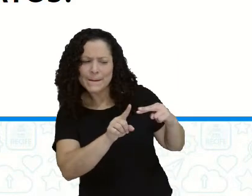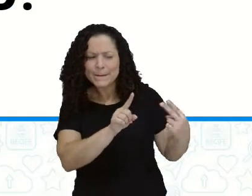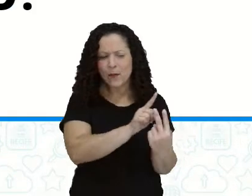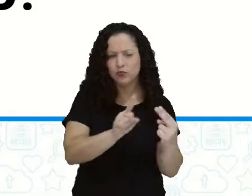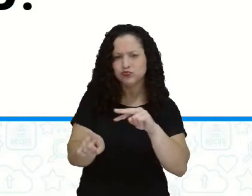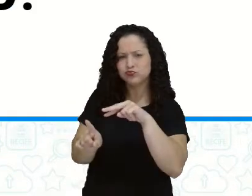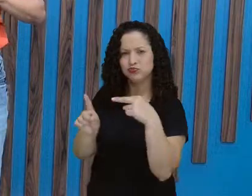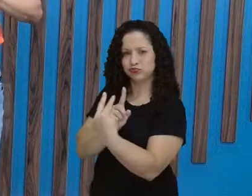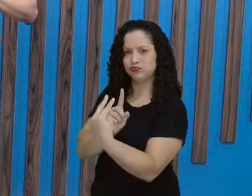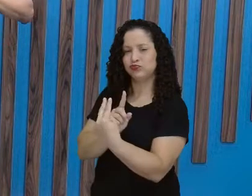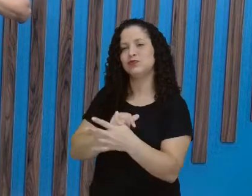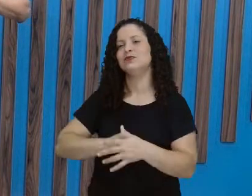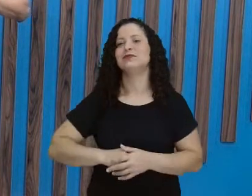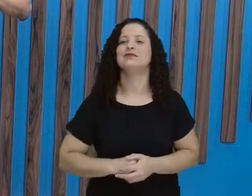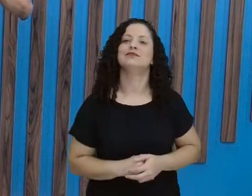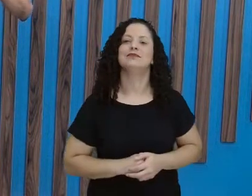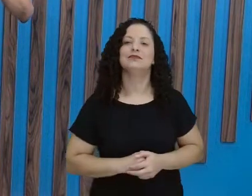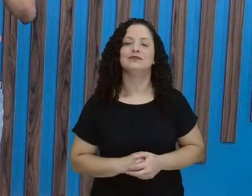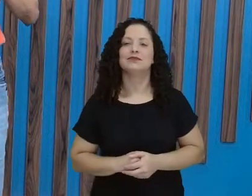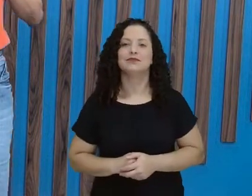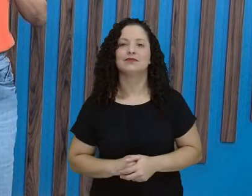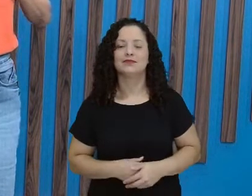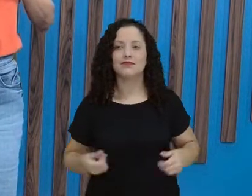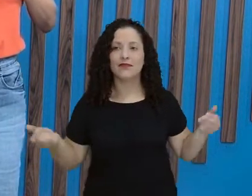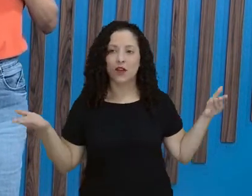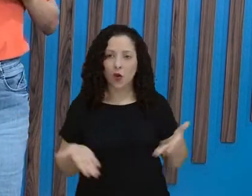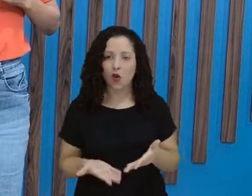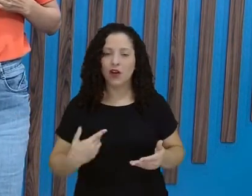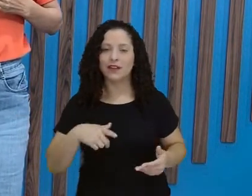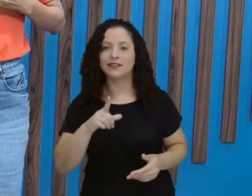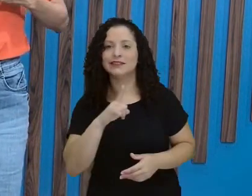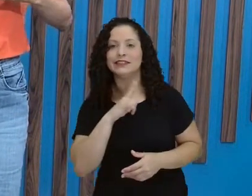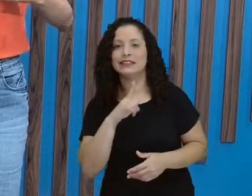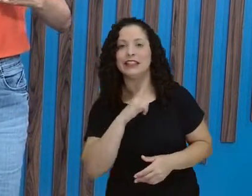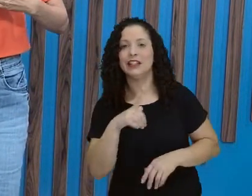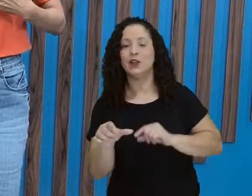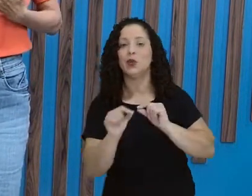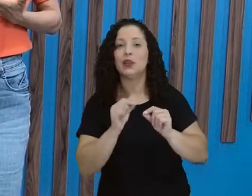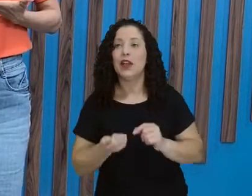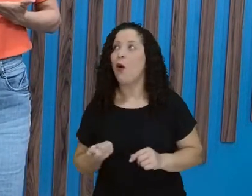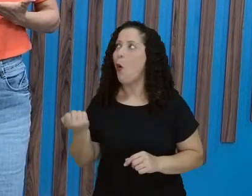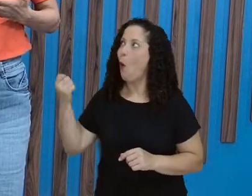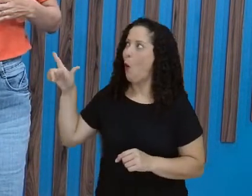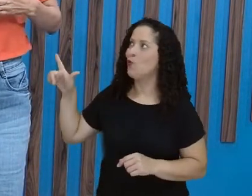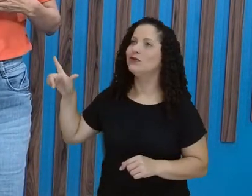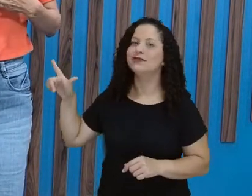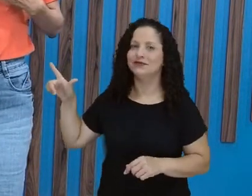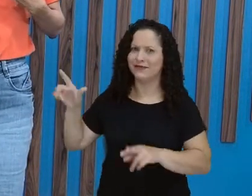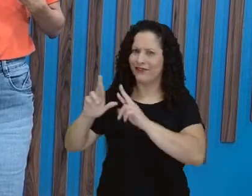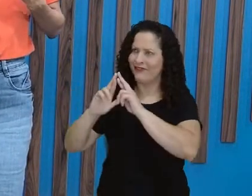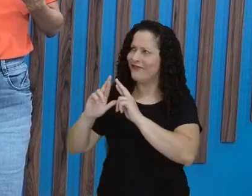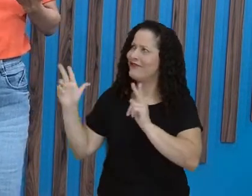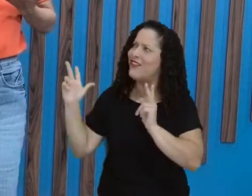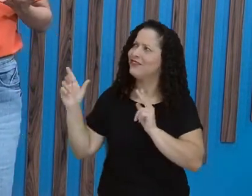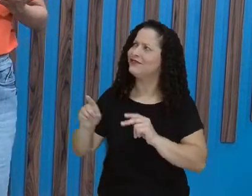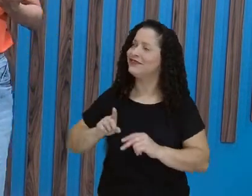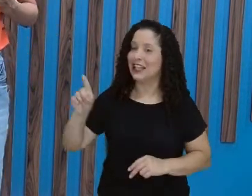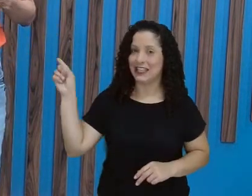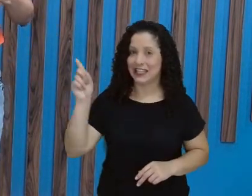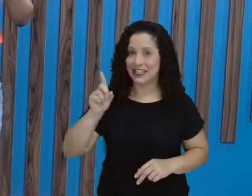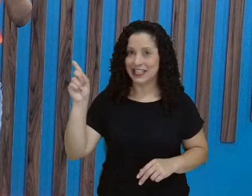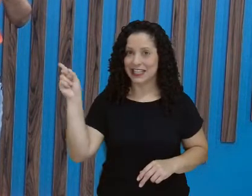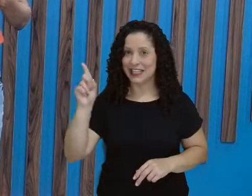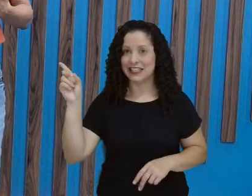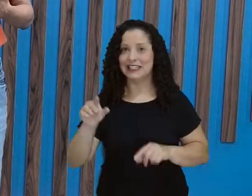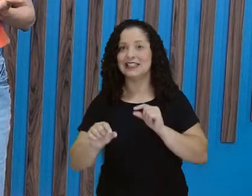jornal. Então, agora eu tenho aí uma outra versão. Já esse jornal aí